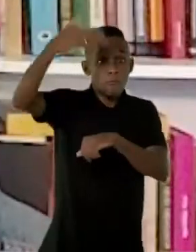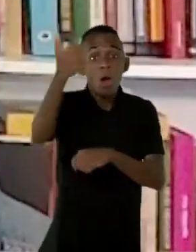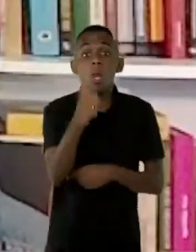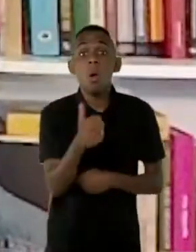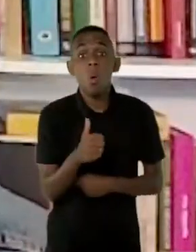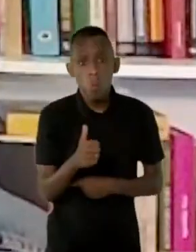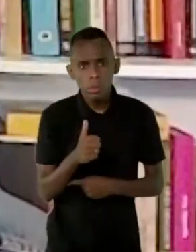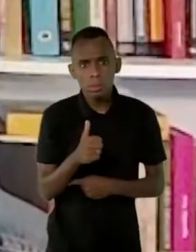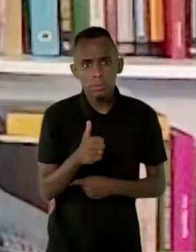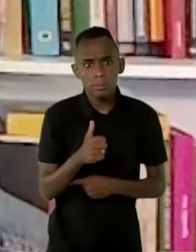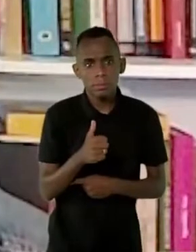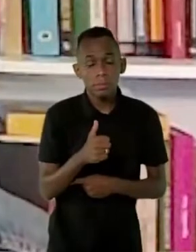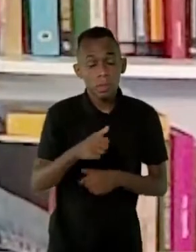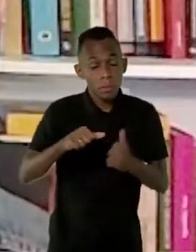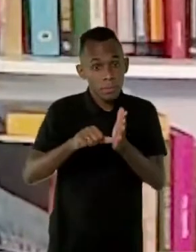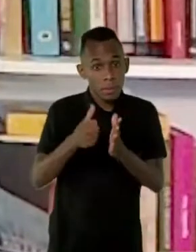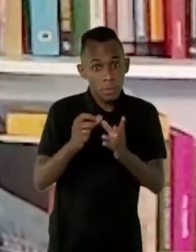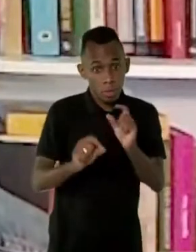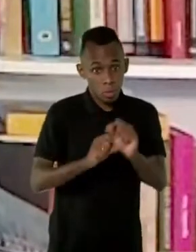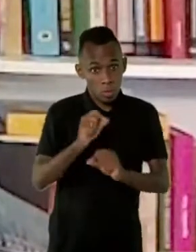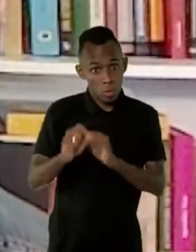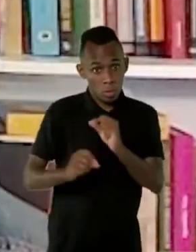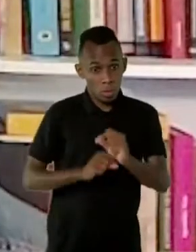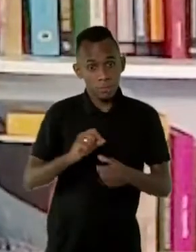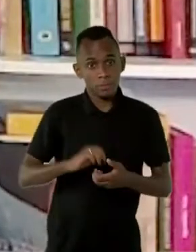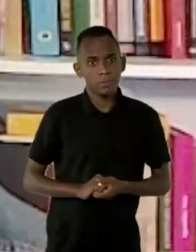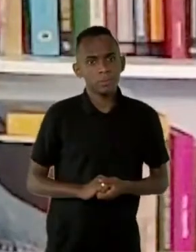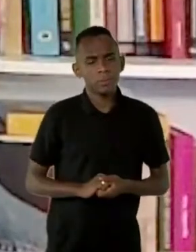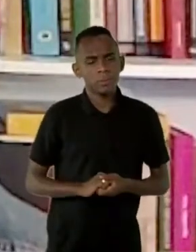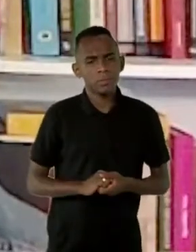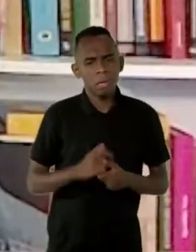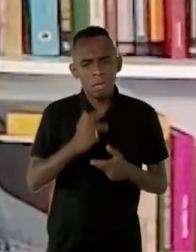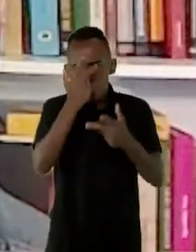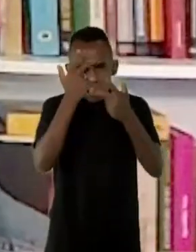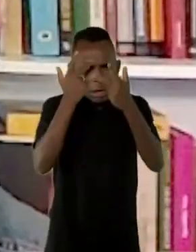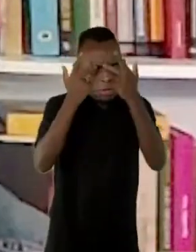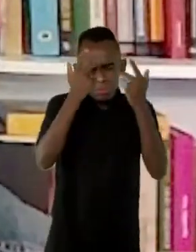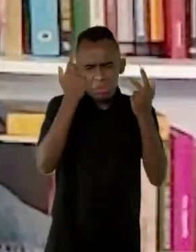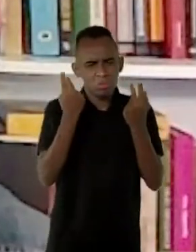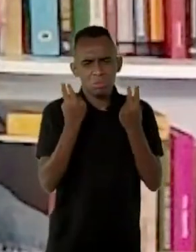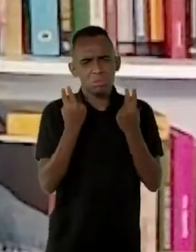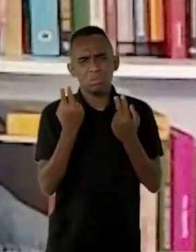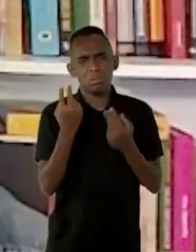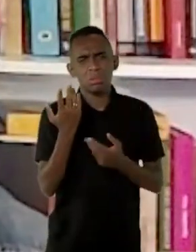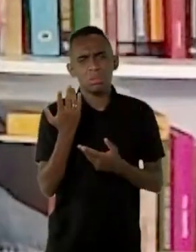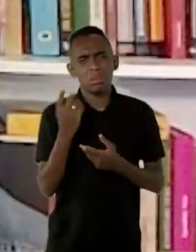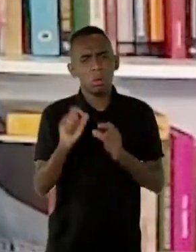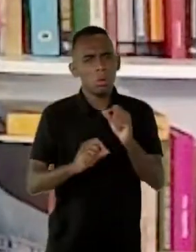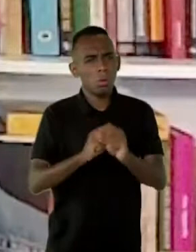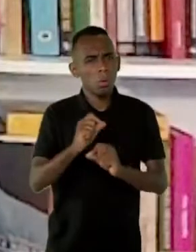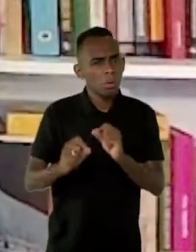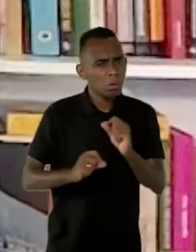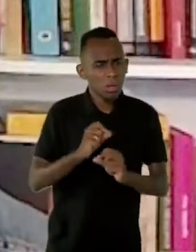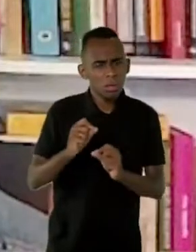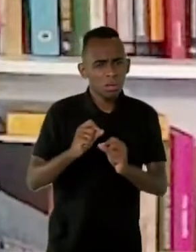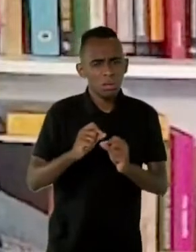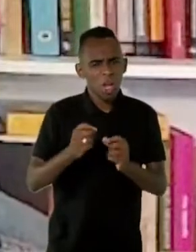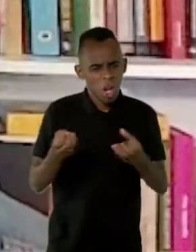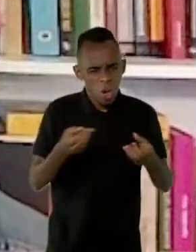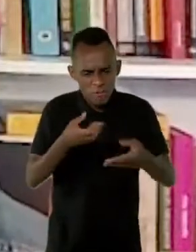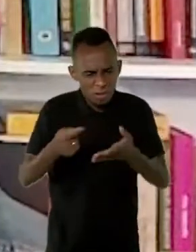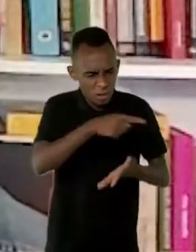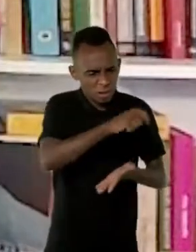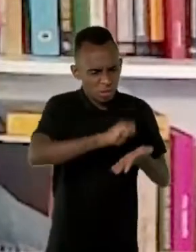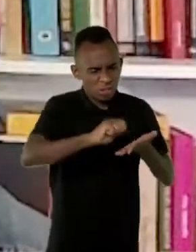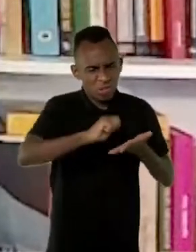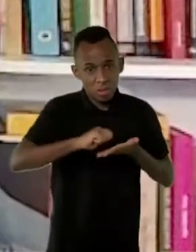razões básicas, né? Primeiro, quer dizer, as pessoas já não viam mais novidades no que a Carolina escrevia. E depois a